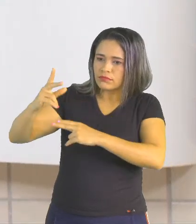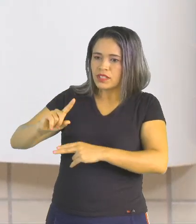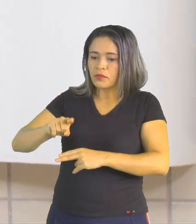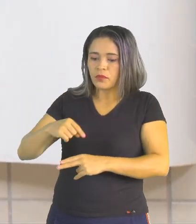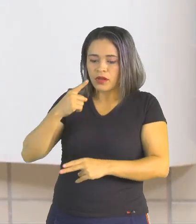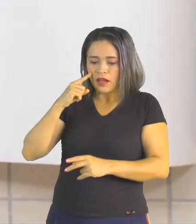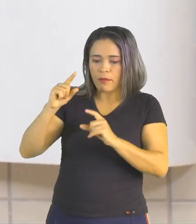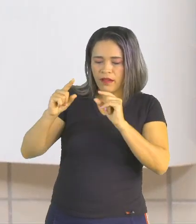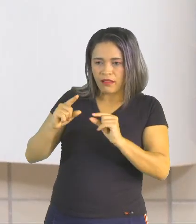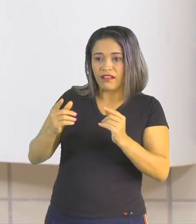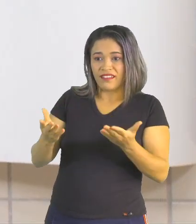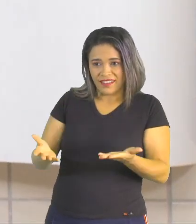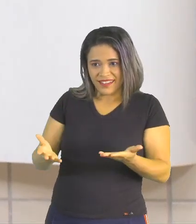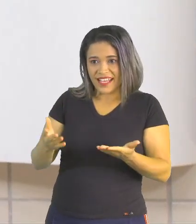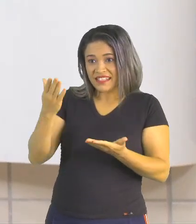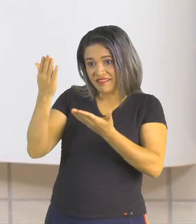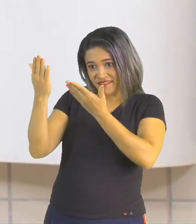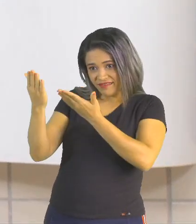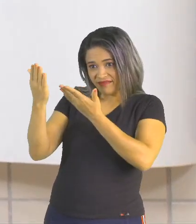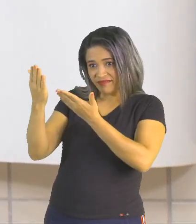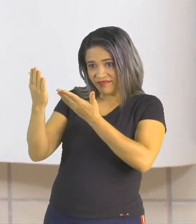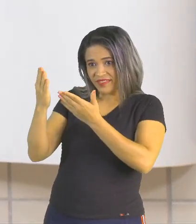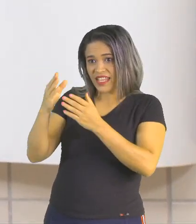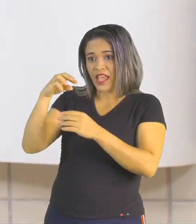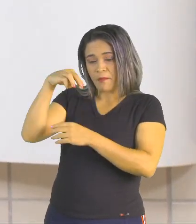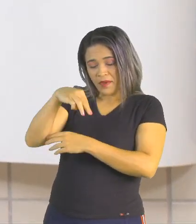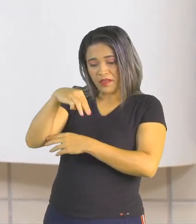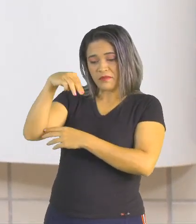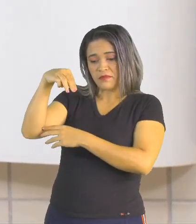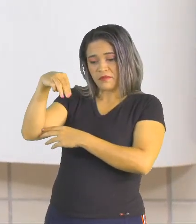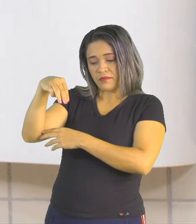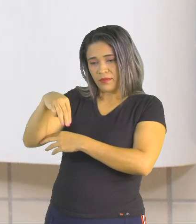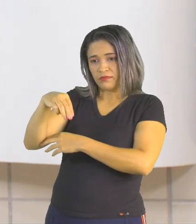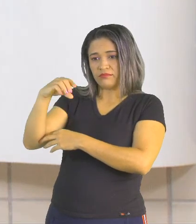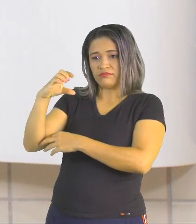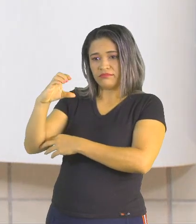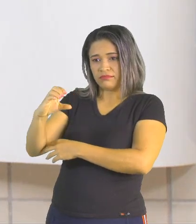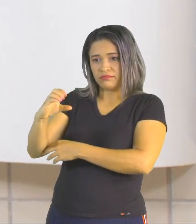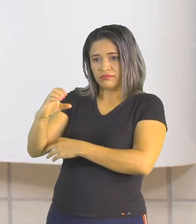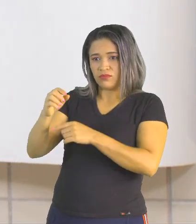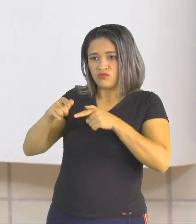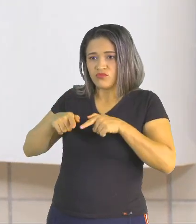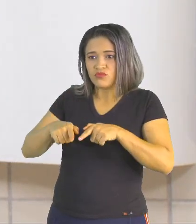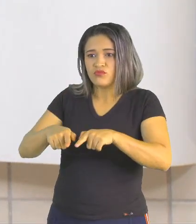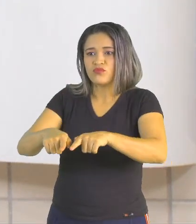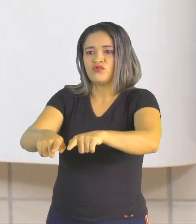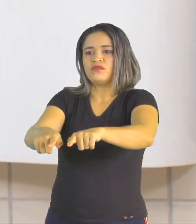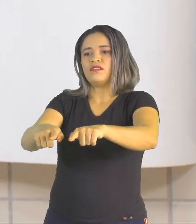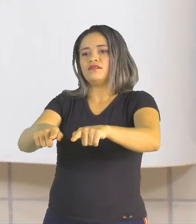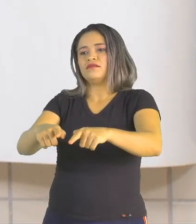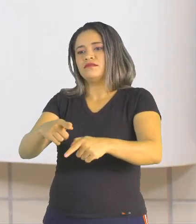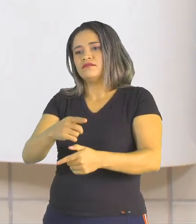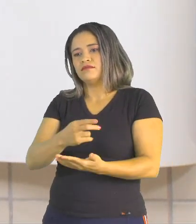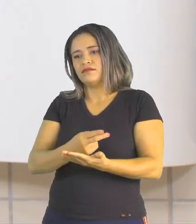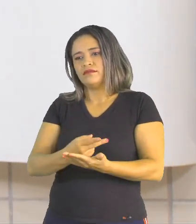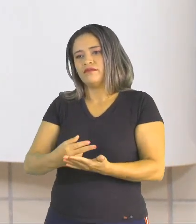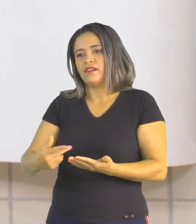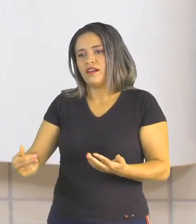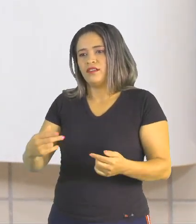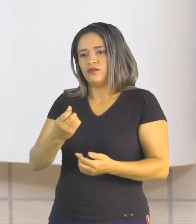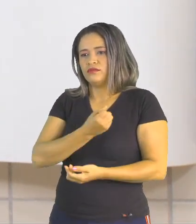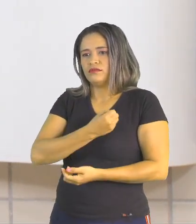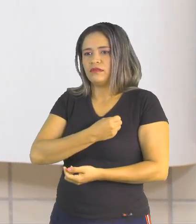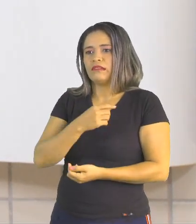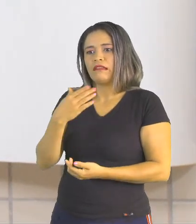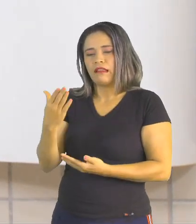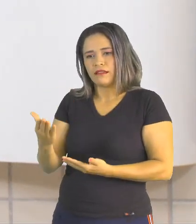é o menor. Isso aqui é o mínimo múltiplo comum simultâneo de vários números. E era nessa